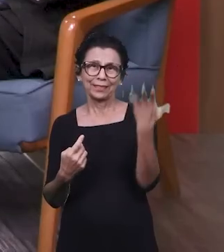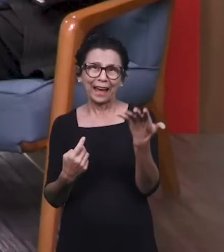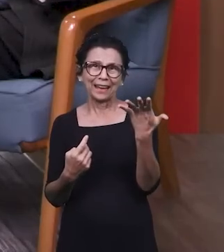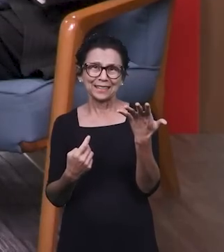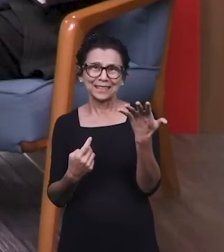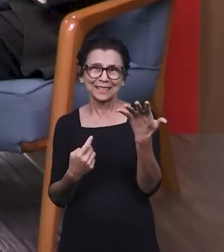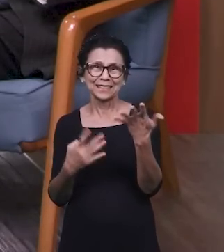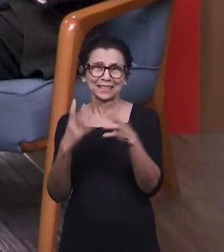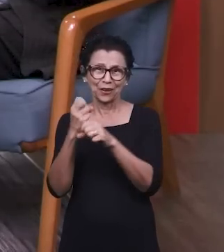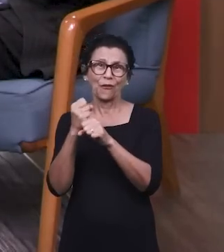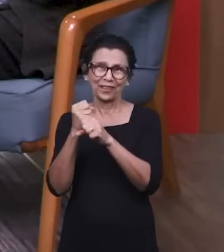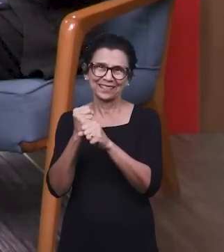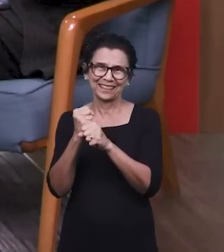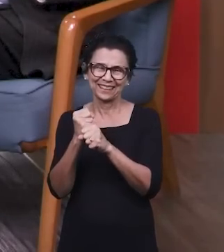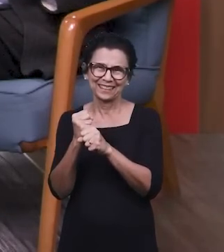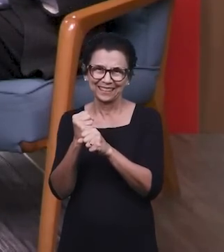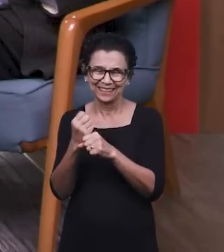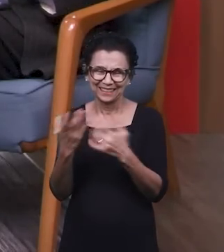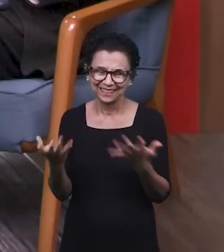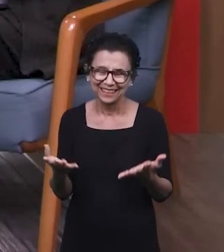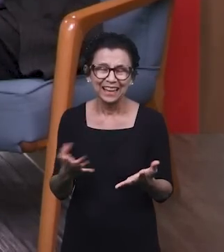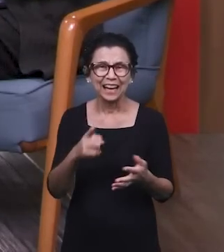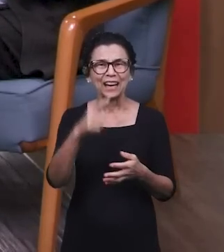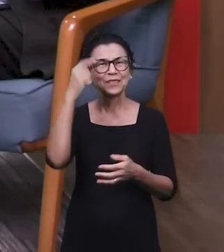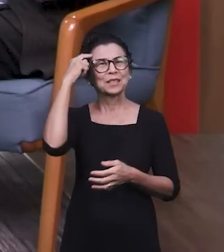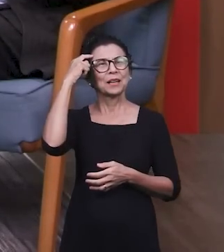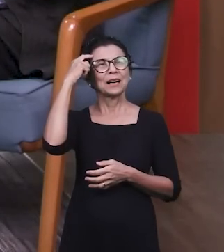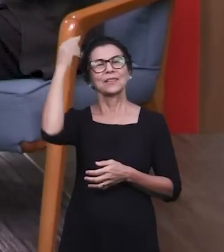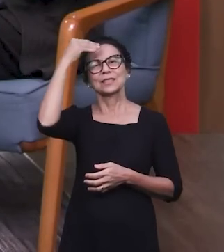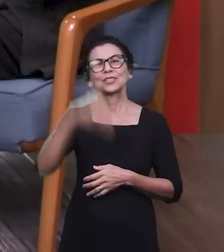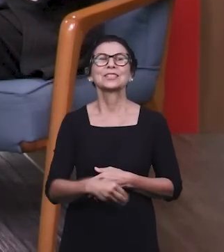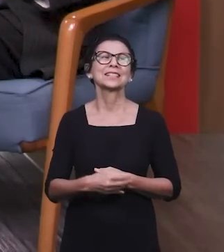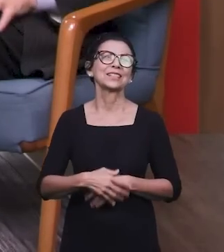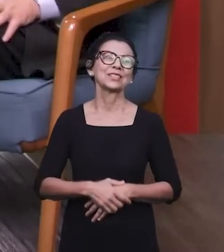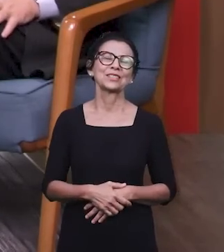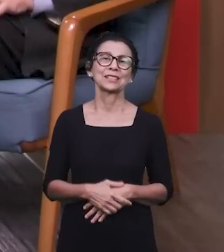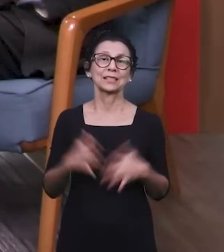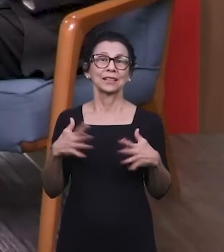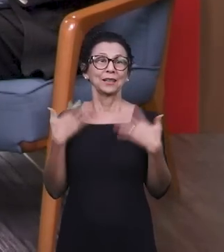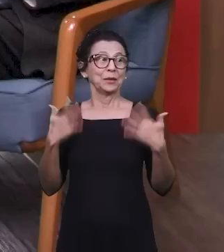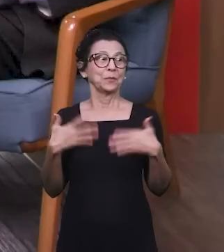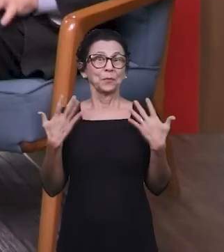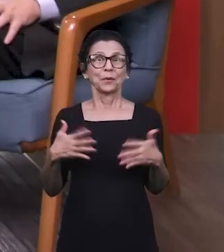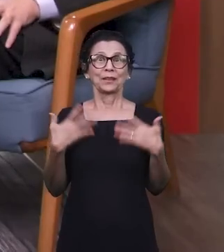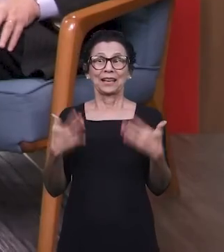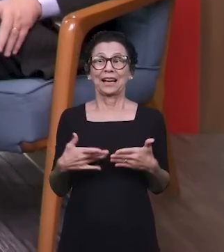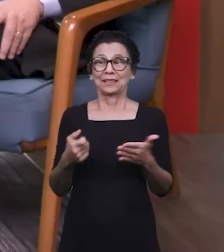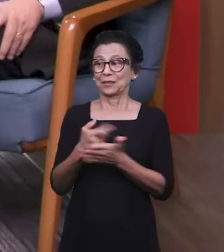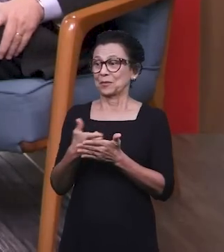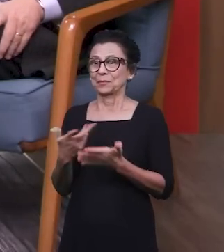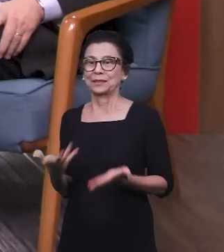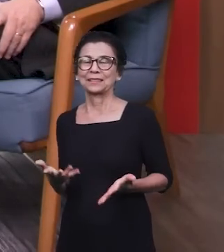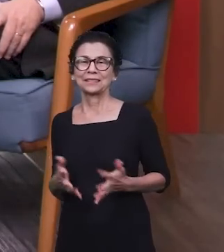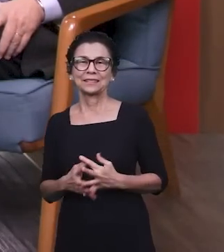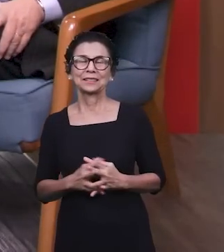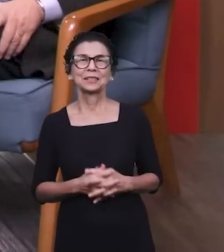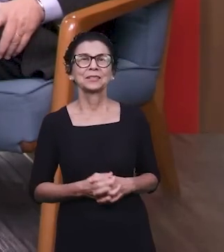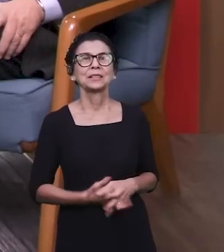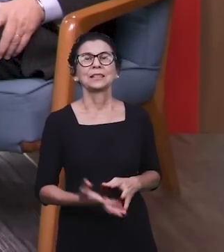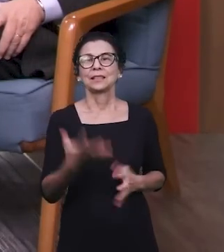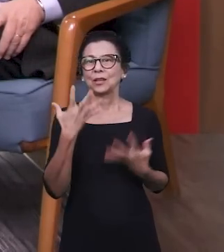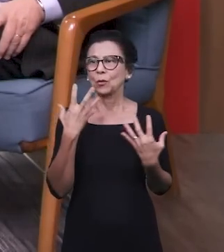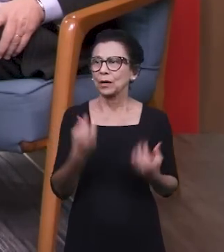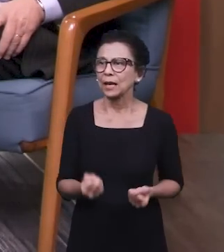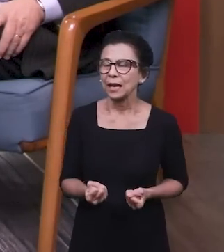Isso eu preciso de verdade? E chegar à conclusão que não, era aquele momento, é entusiasmo do momento, né? São outras 3 perguntinhas. Meu pai sempre falava, eu quero,